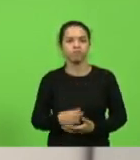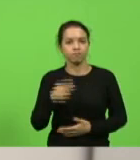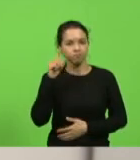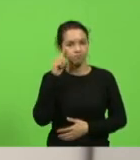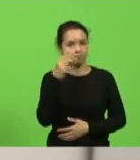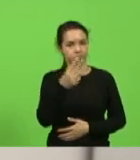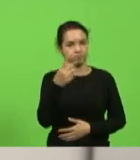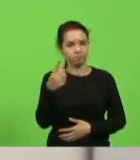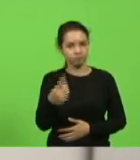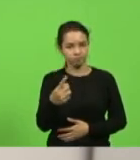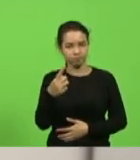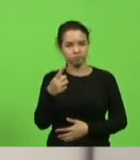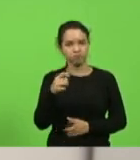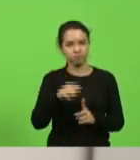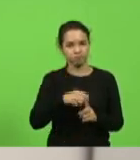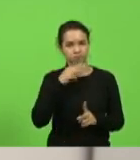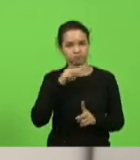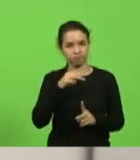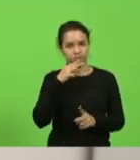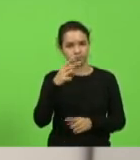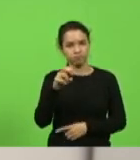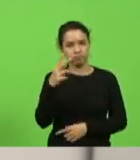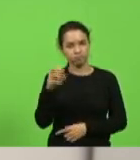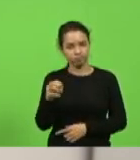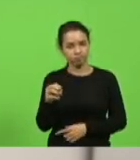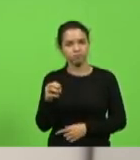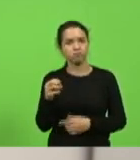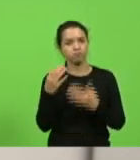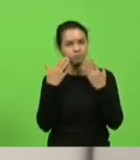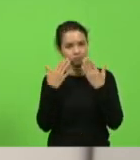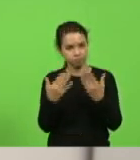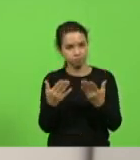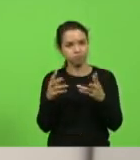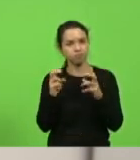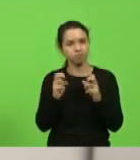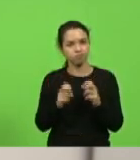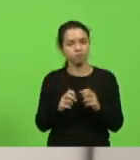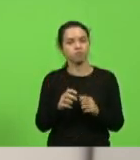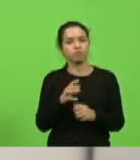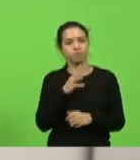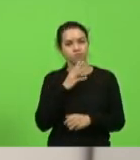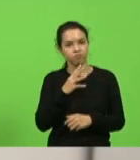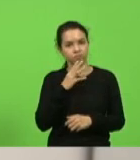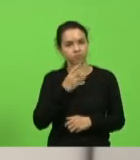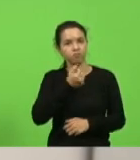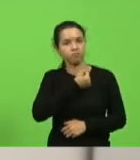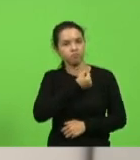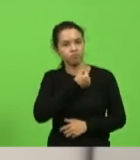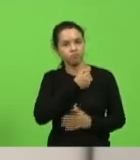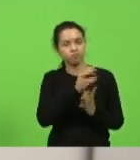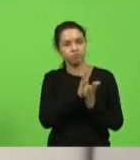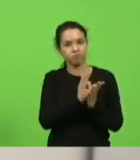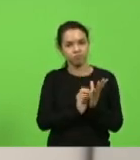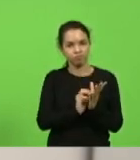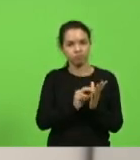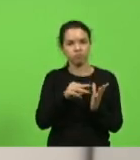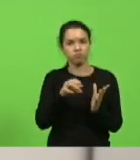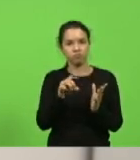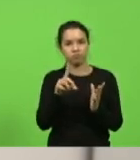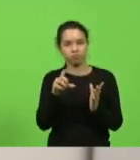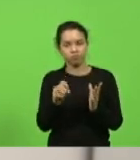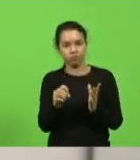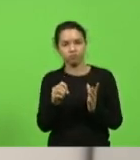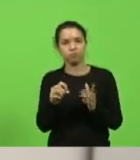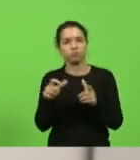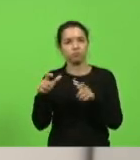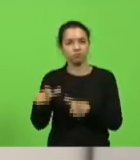31/3/2020, demonstrou que tinha conhecimento do modelo do ventilador pulmonar, afirmando que era fixo e para utilização em